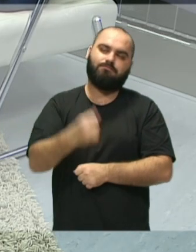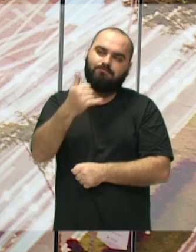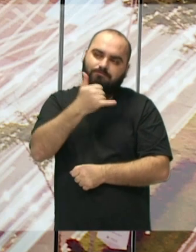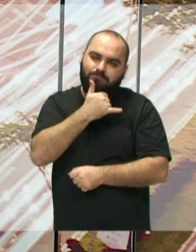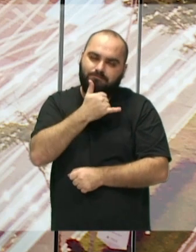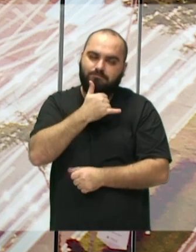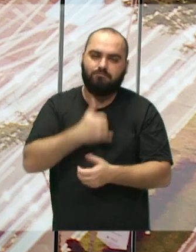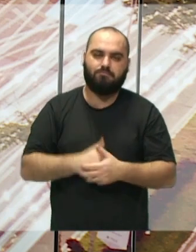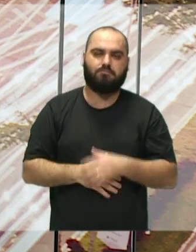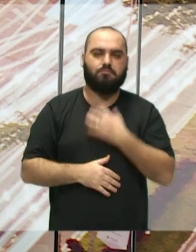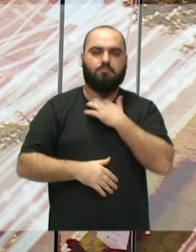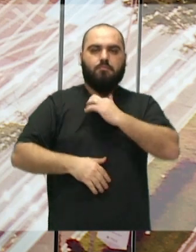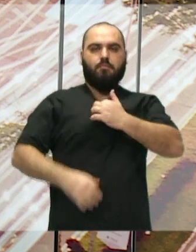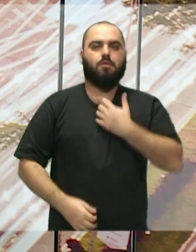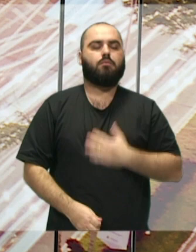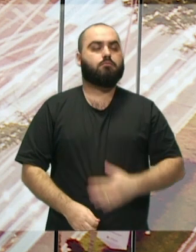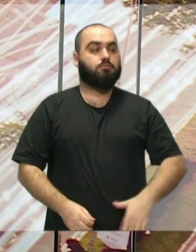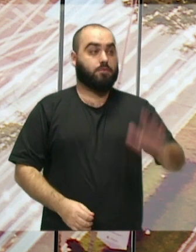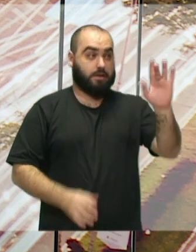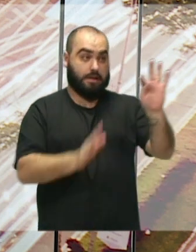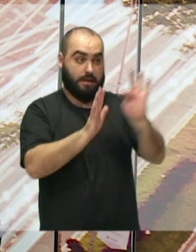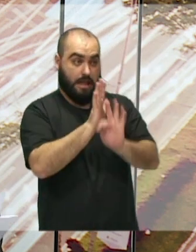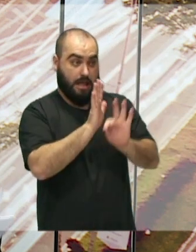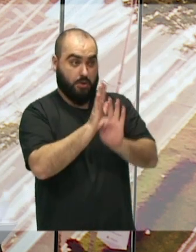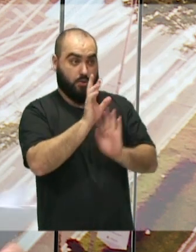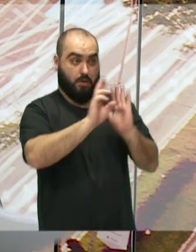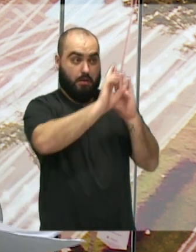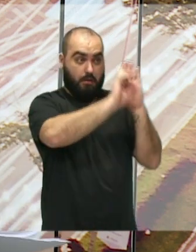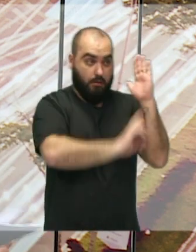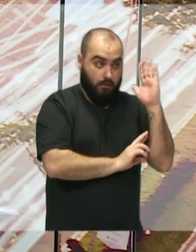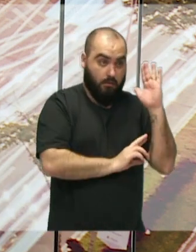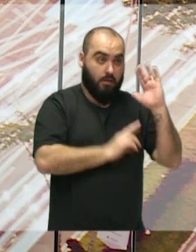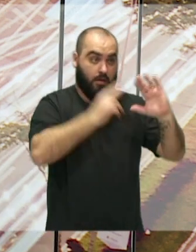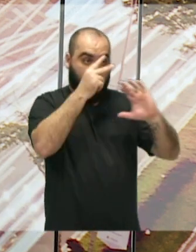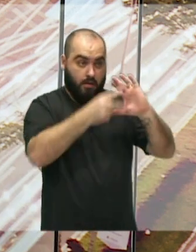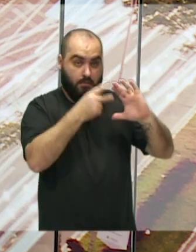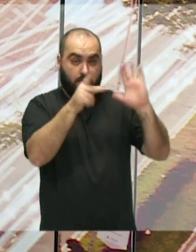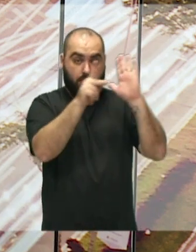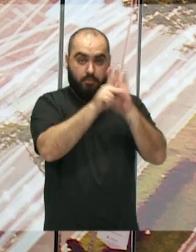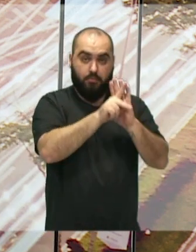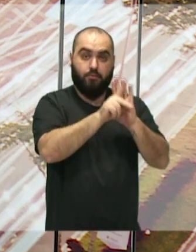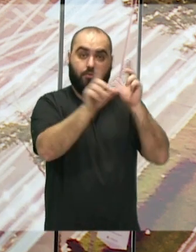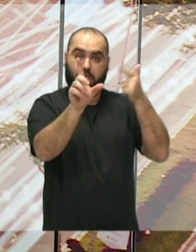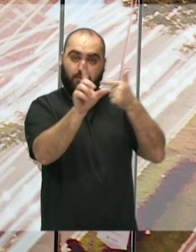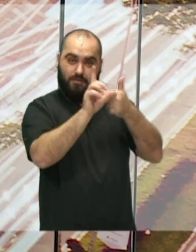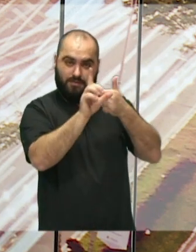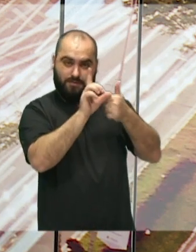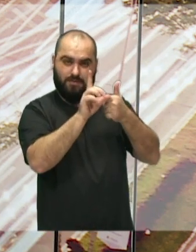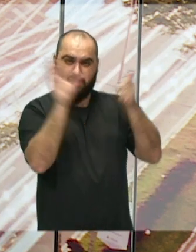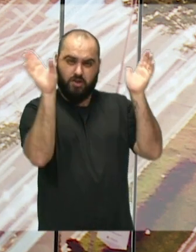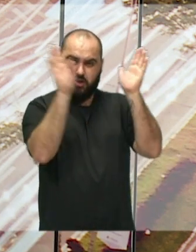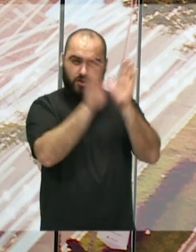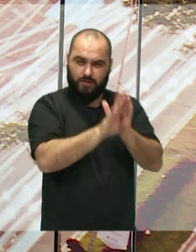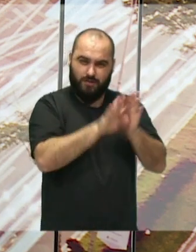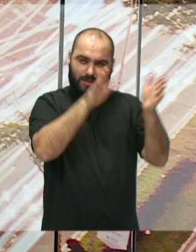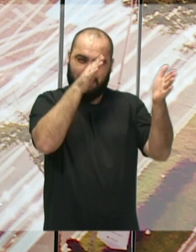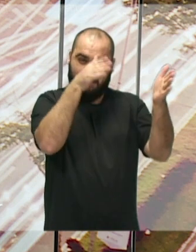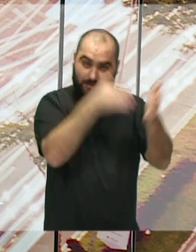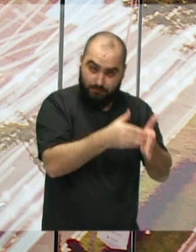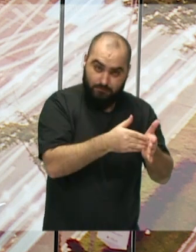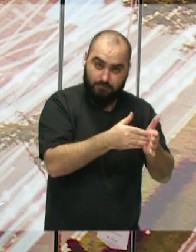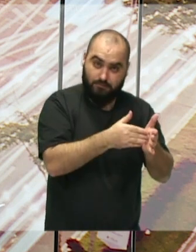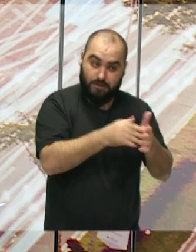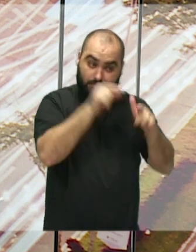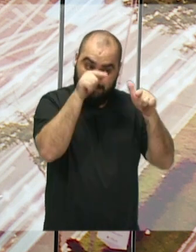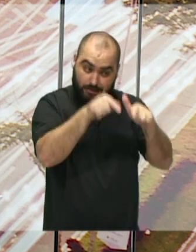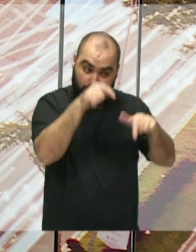conteúdo do relatório, vereadora, a Câmara, como o Poder Legislativo, chegou no máximo que poderia chegar